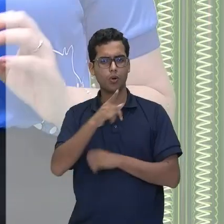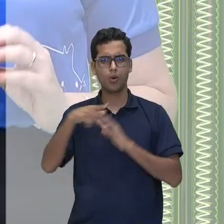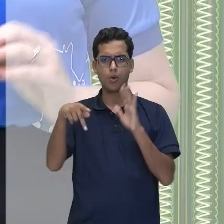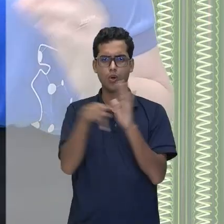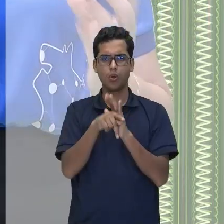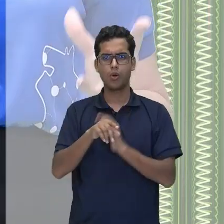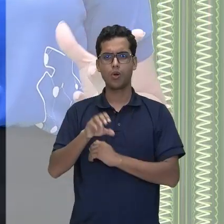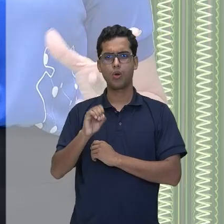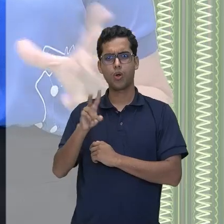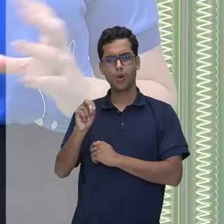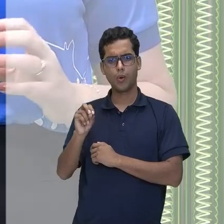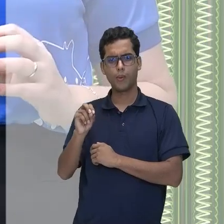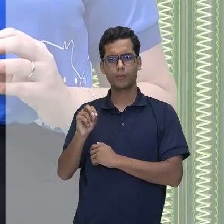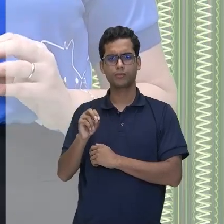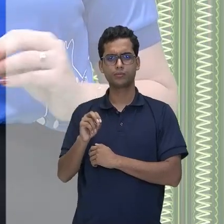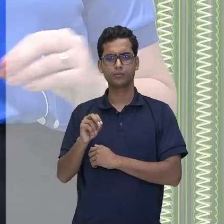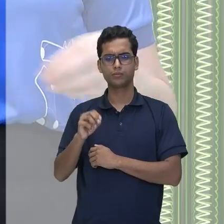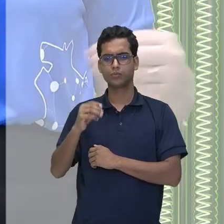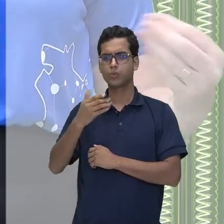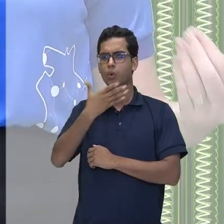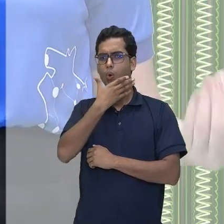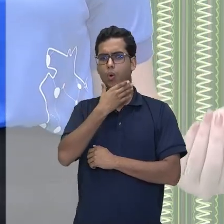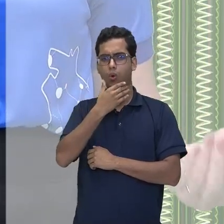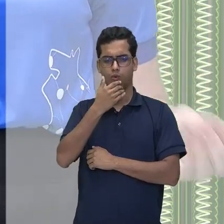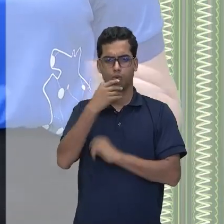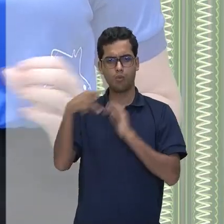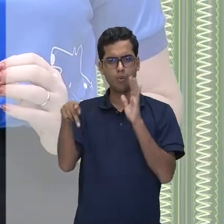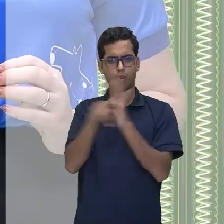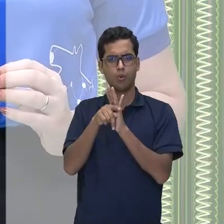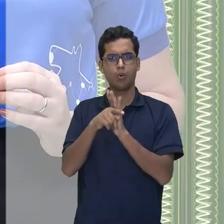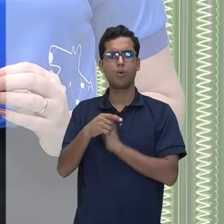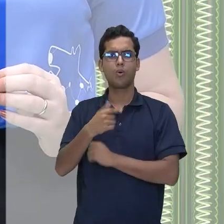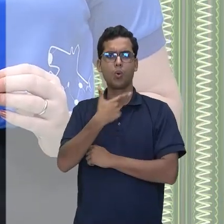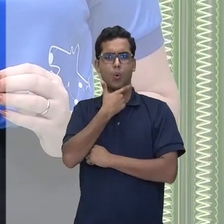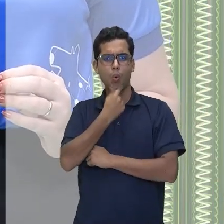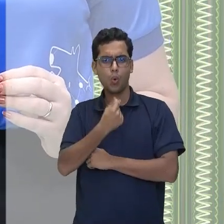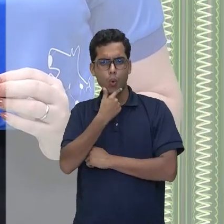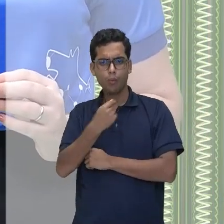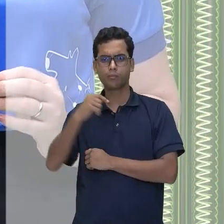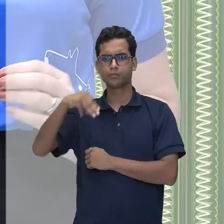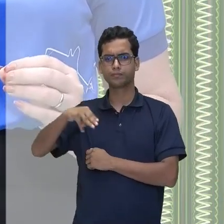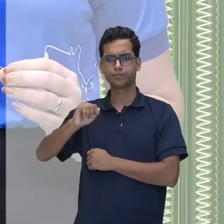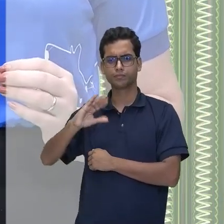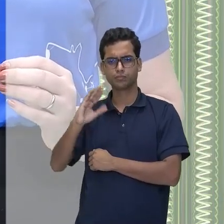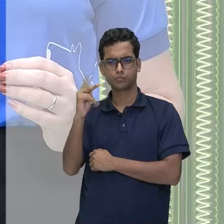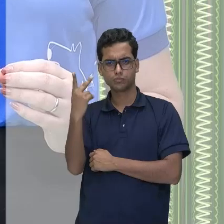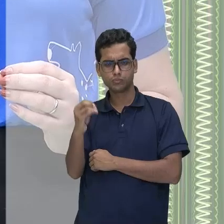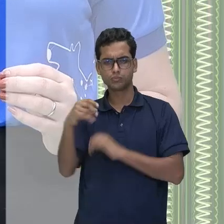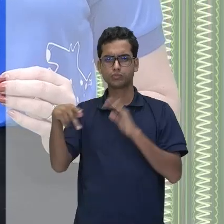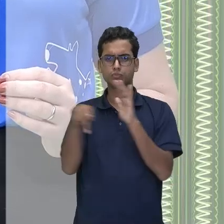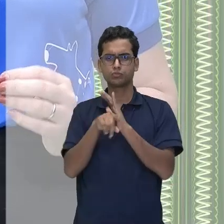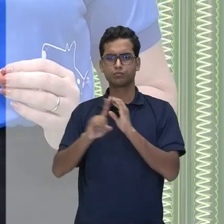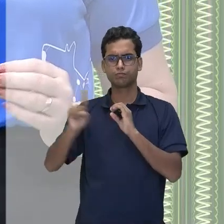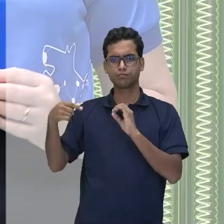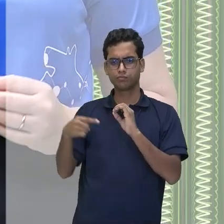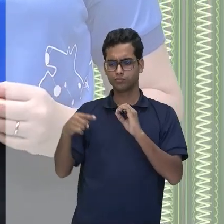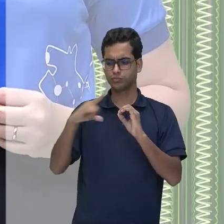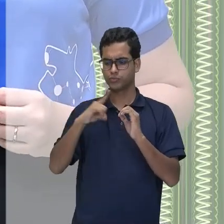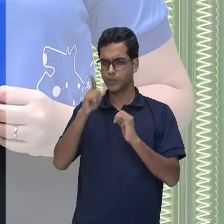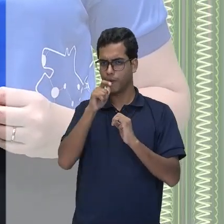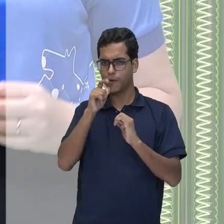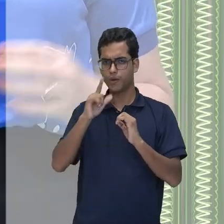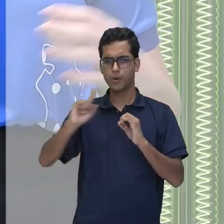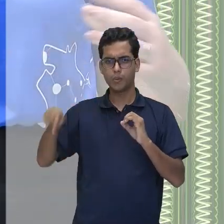entender, né? O macho, ele vai depositar, então, né, os seus espermatozoides na água e a fêmea vai depositar os